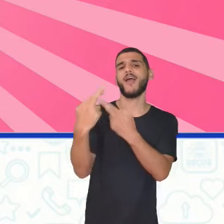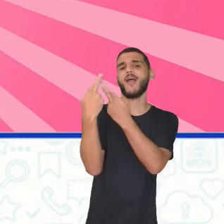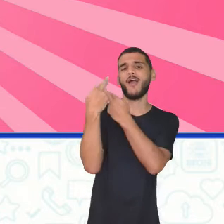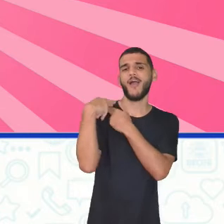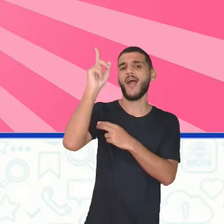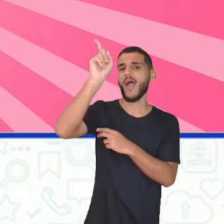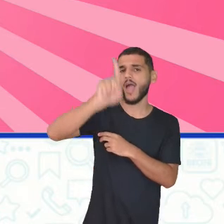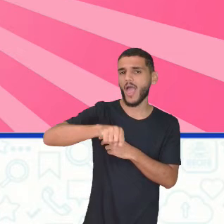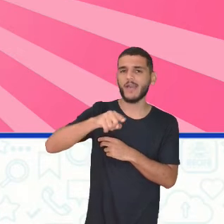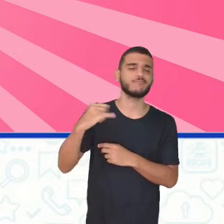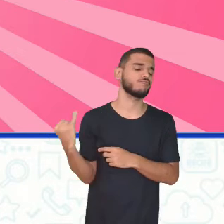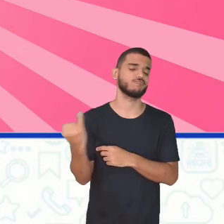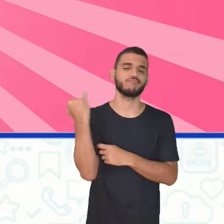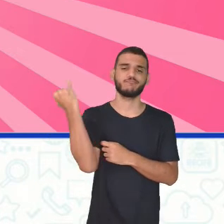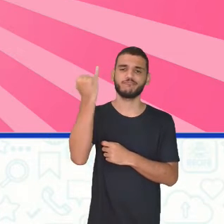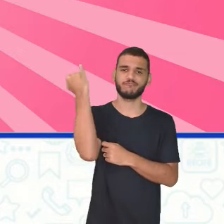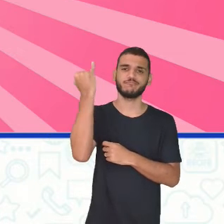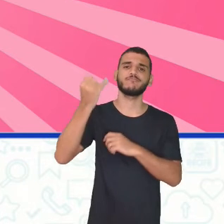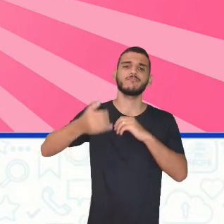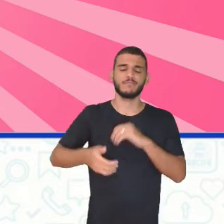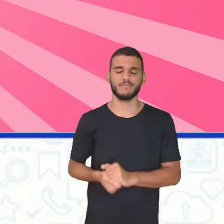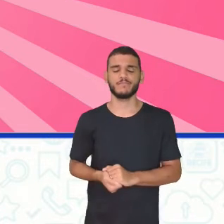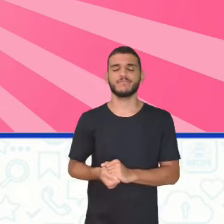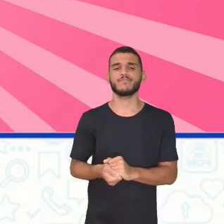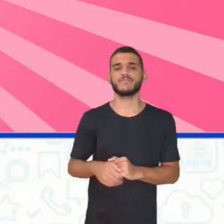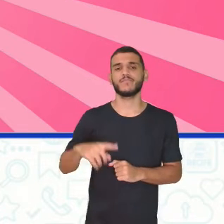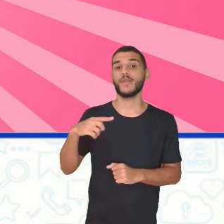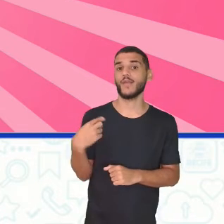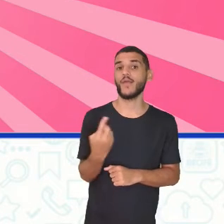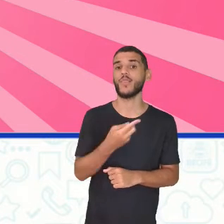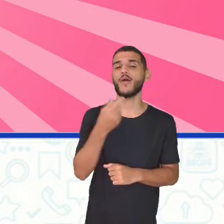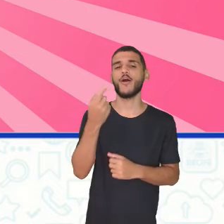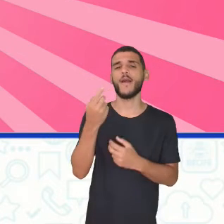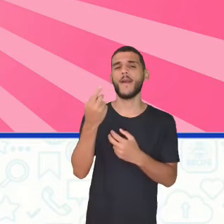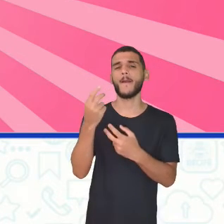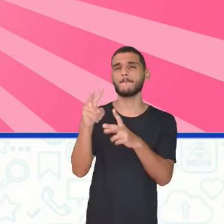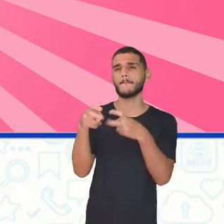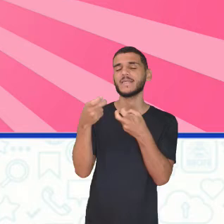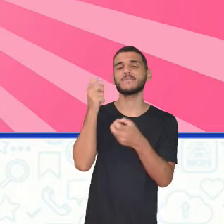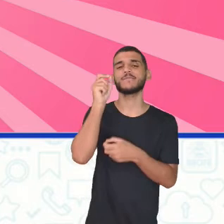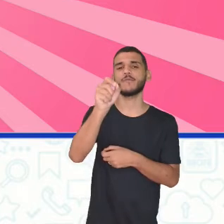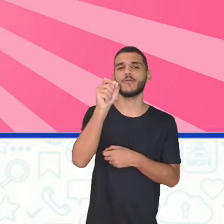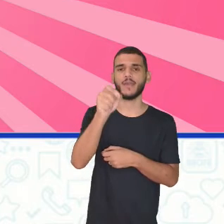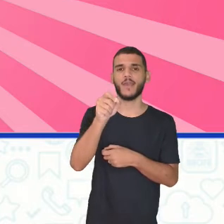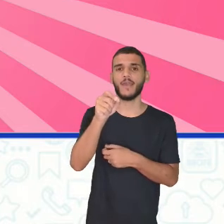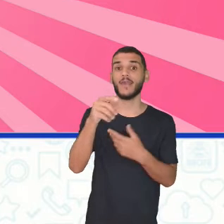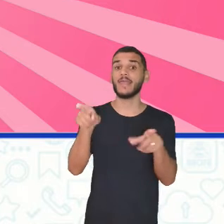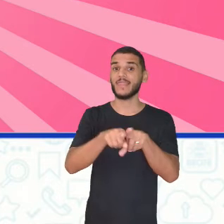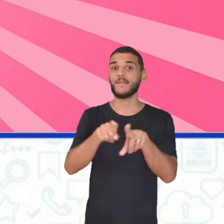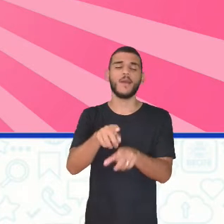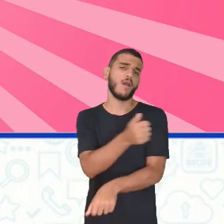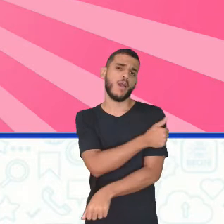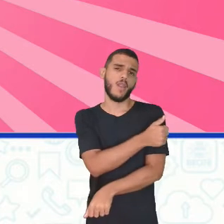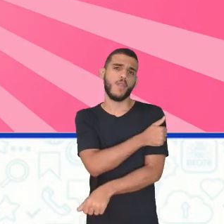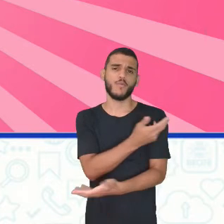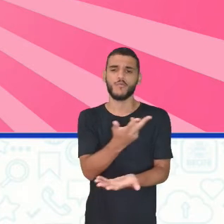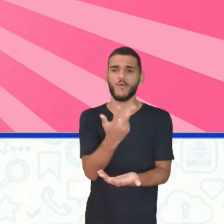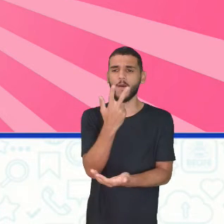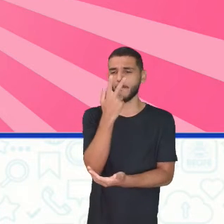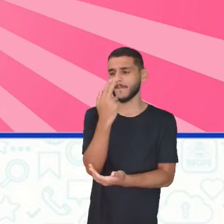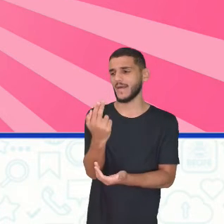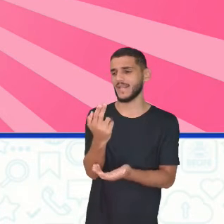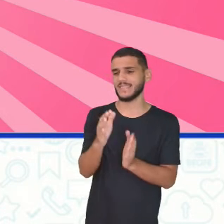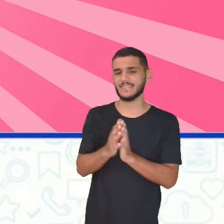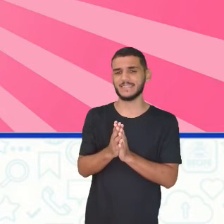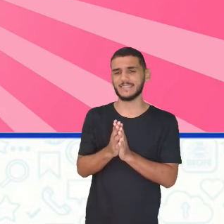responsabilidade grandiosa. E para nós, alunos, é como se fossem filhos mesmo. E aí,